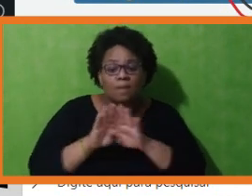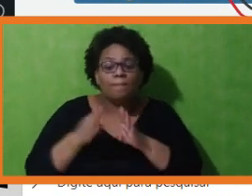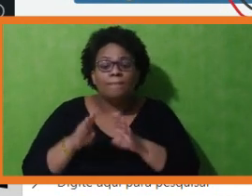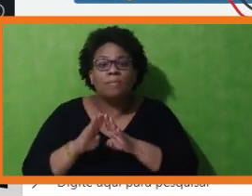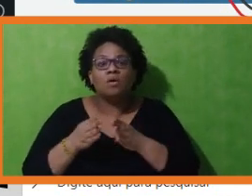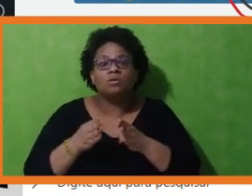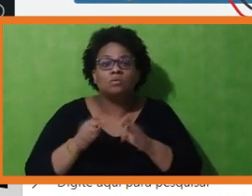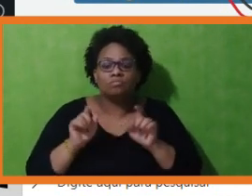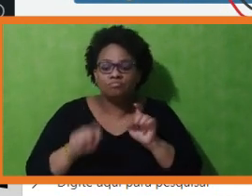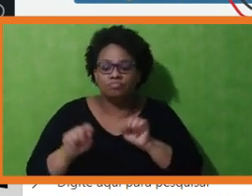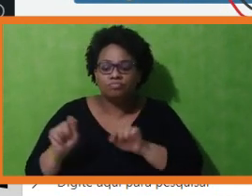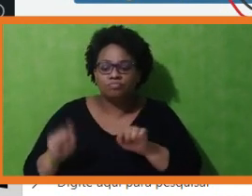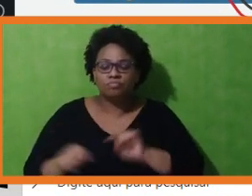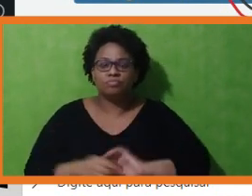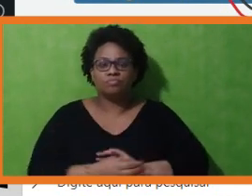porta